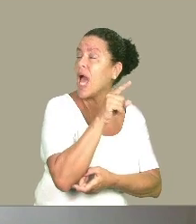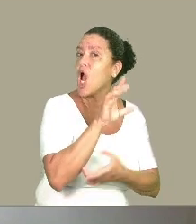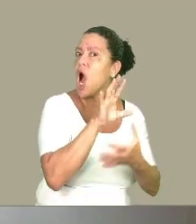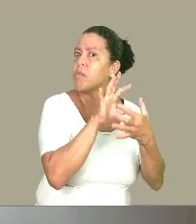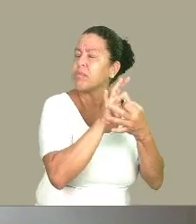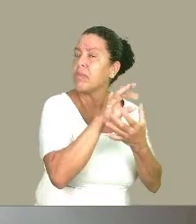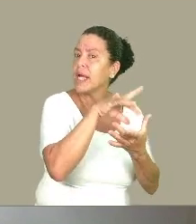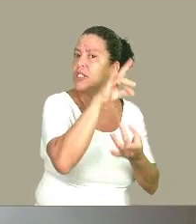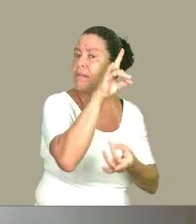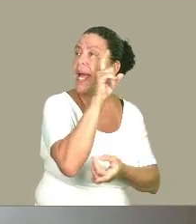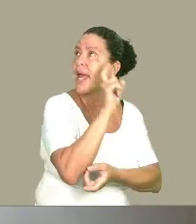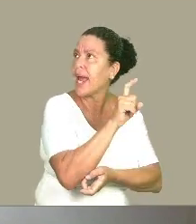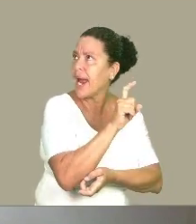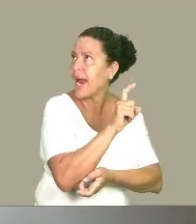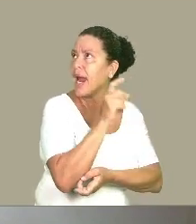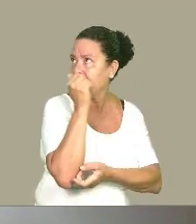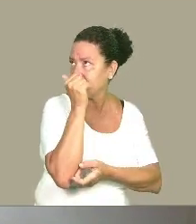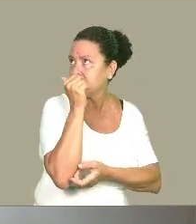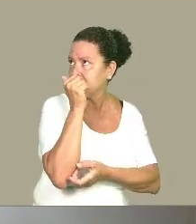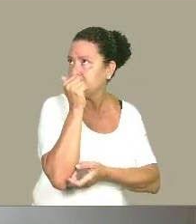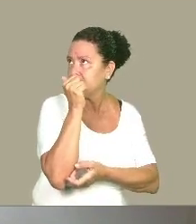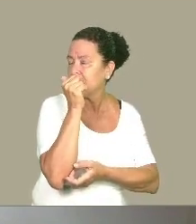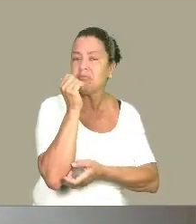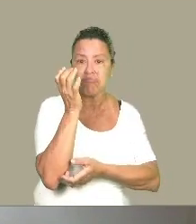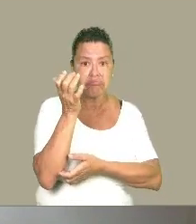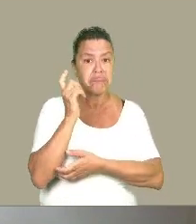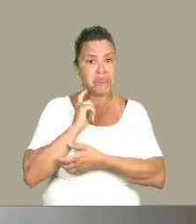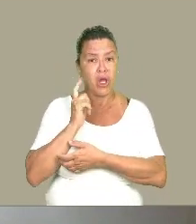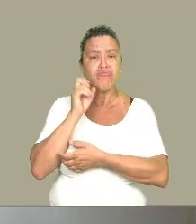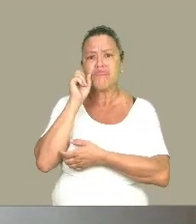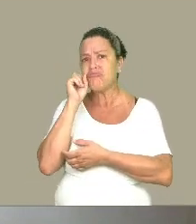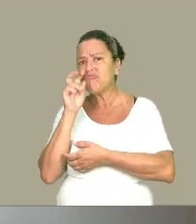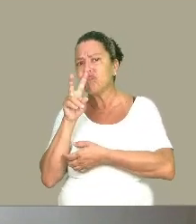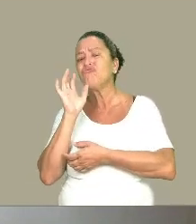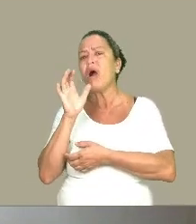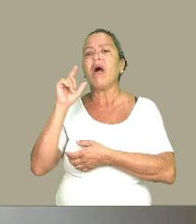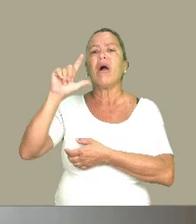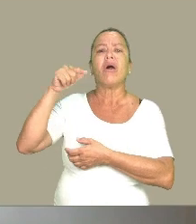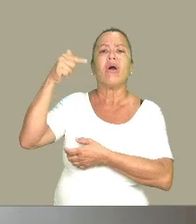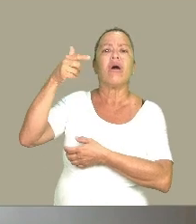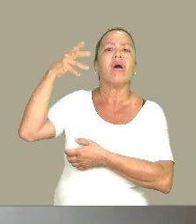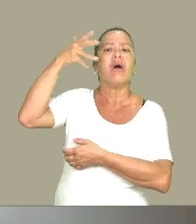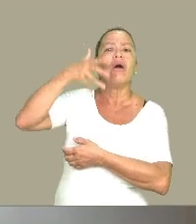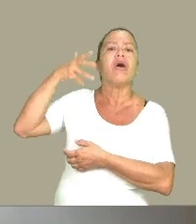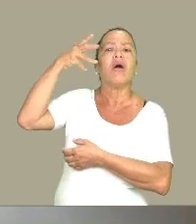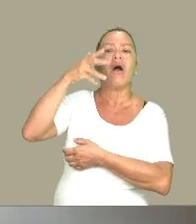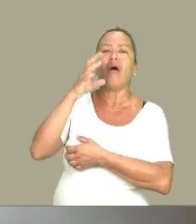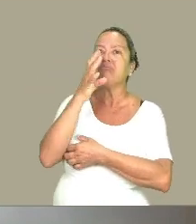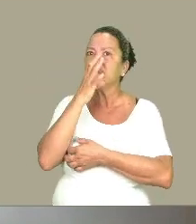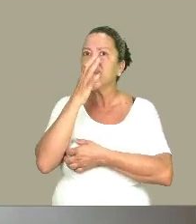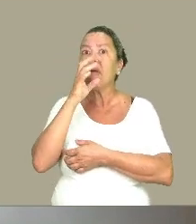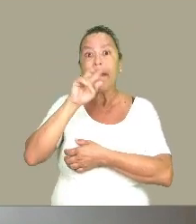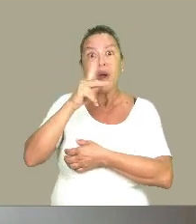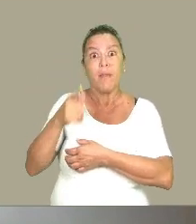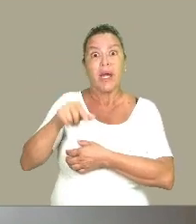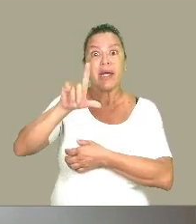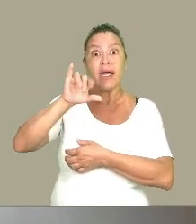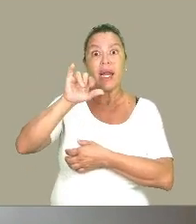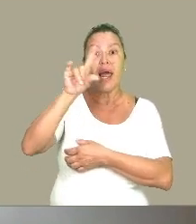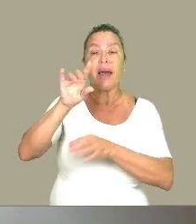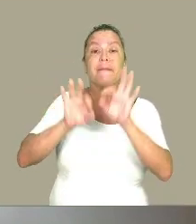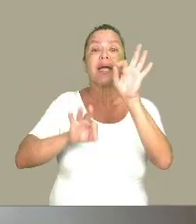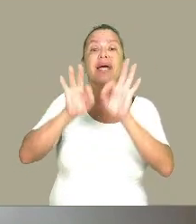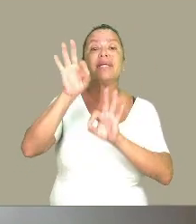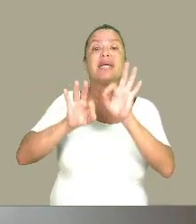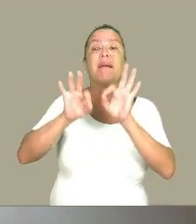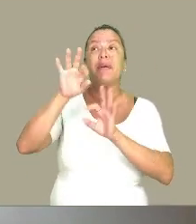ou constituir uma família? A gente já viu em algumas outras palestras, inclusive aqui do NIS, né, que o planejamento espiritual